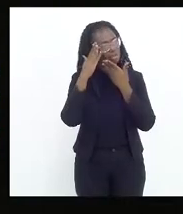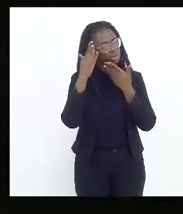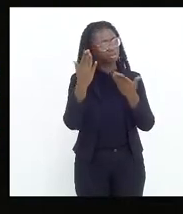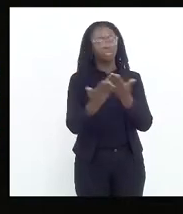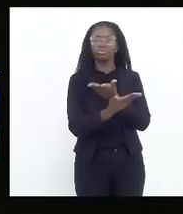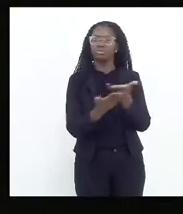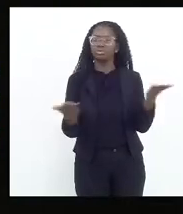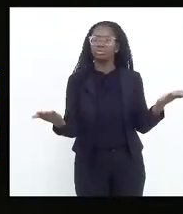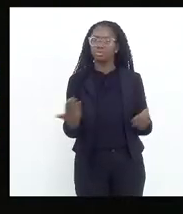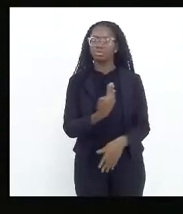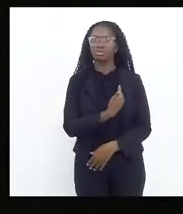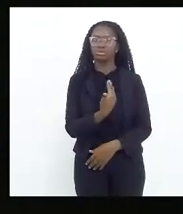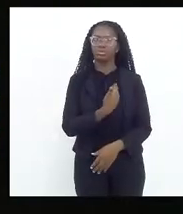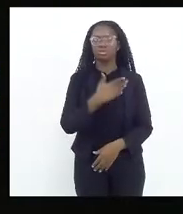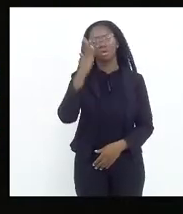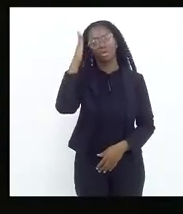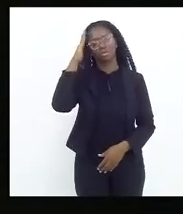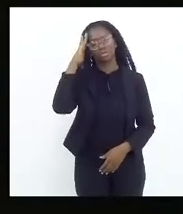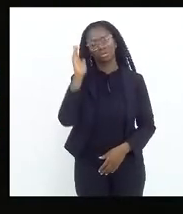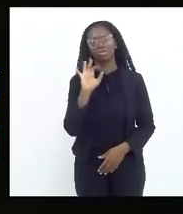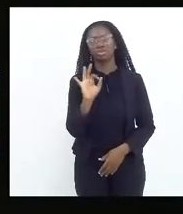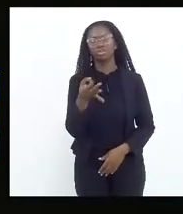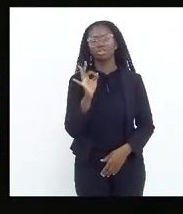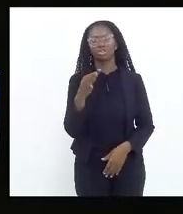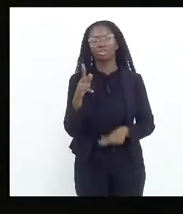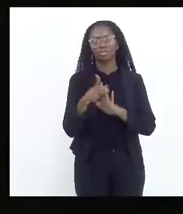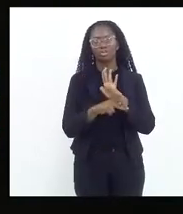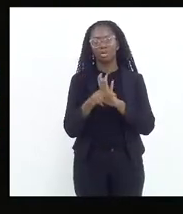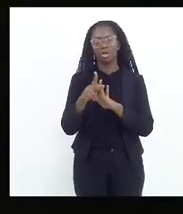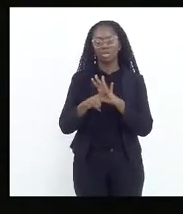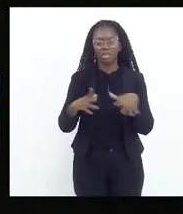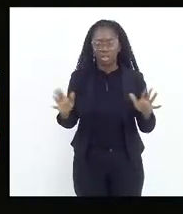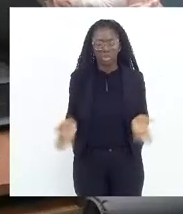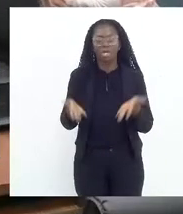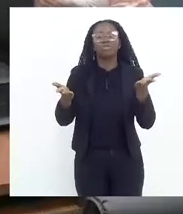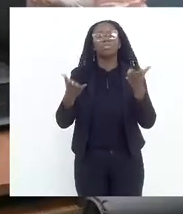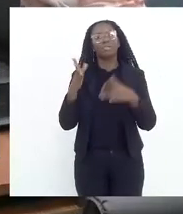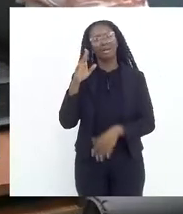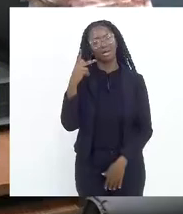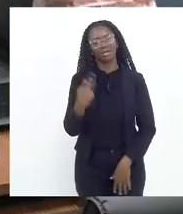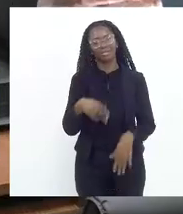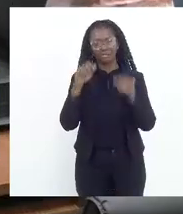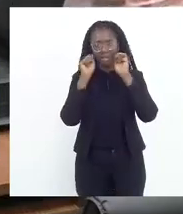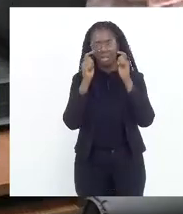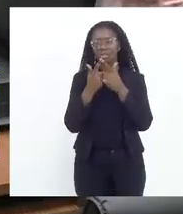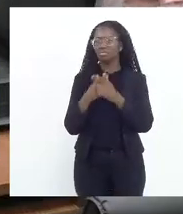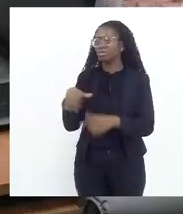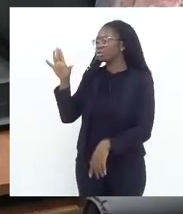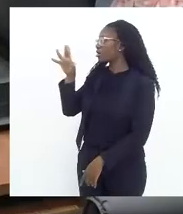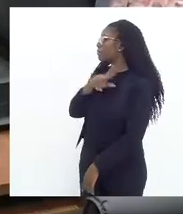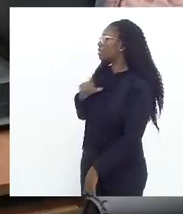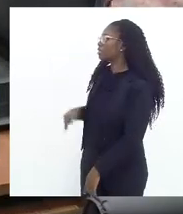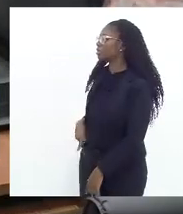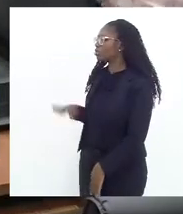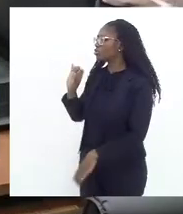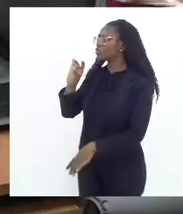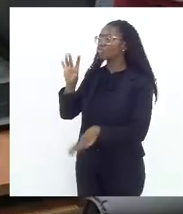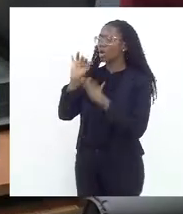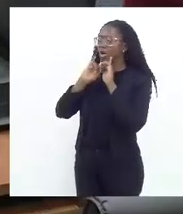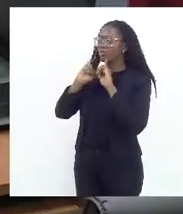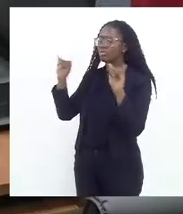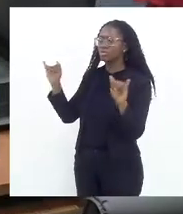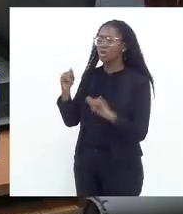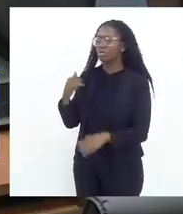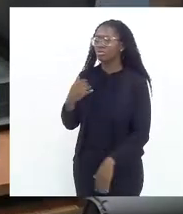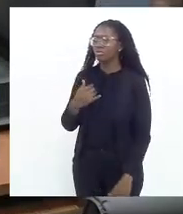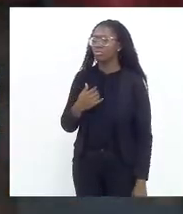nossos pares que vão, com certeza, fazer esse projeto ser aprovado na casa. Senhor presidente, só para fazer um anúncio, presença